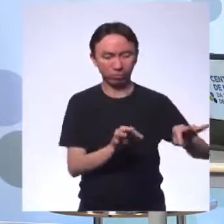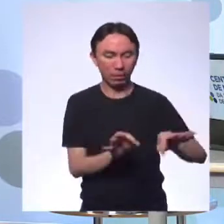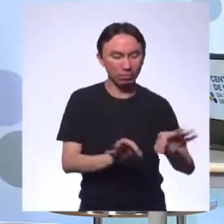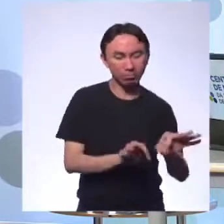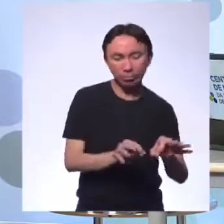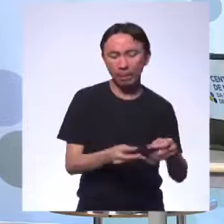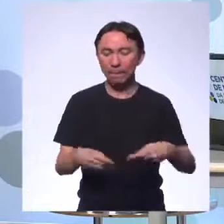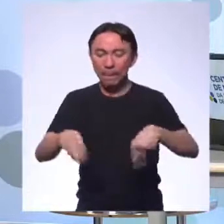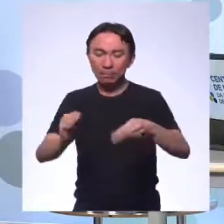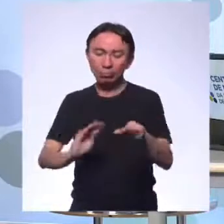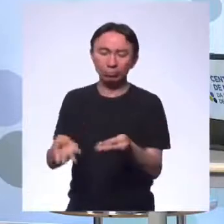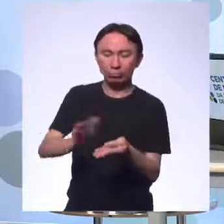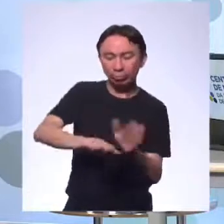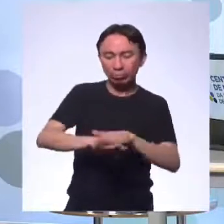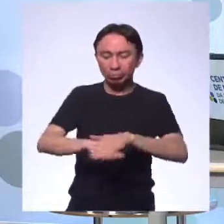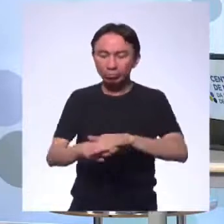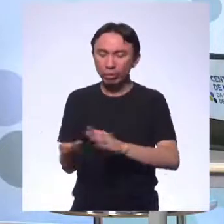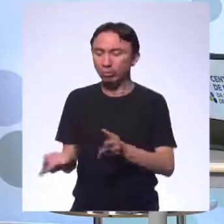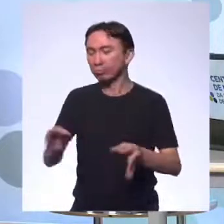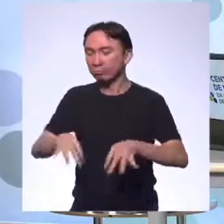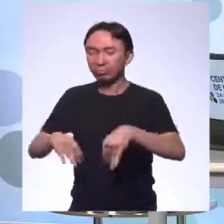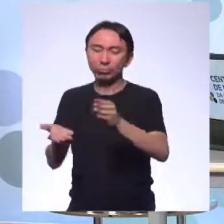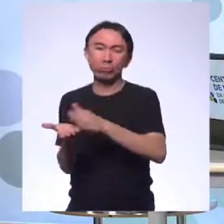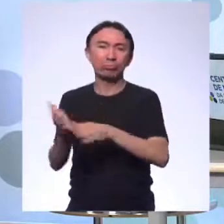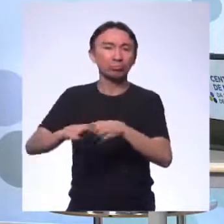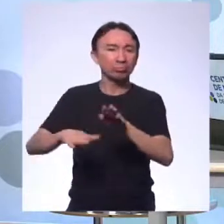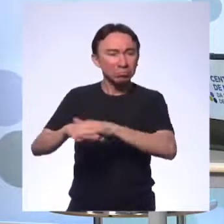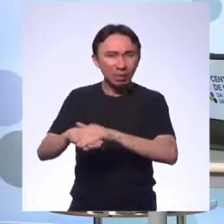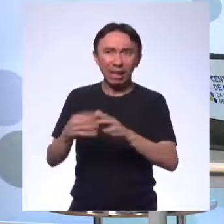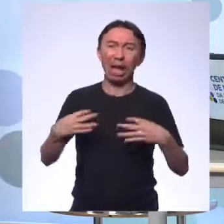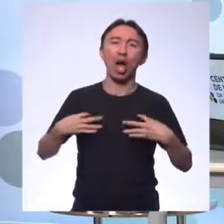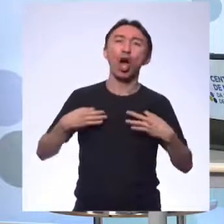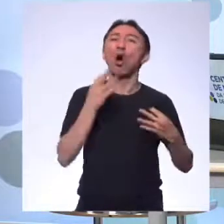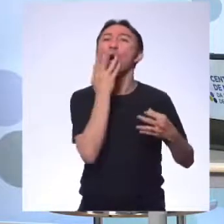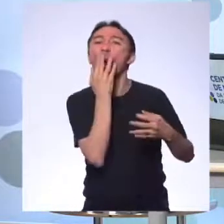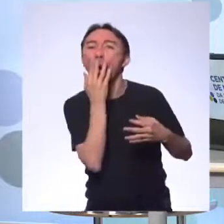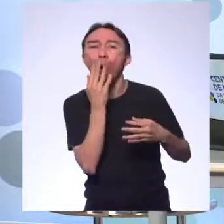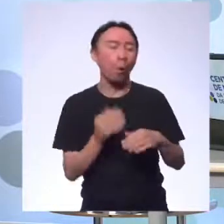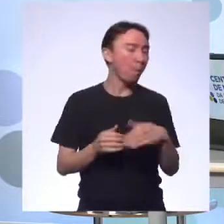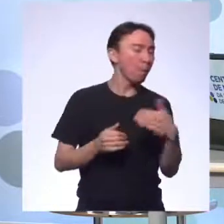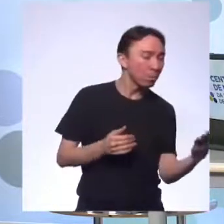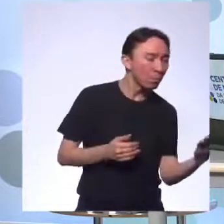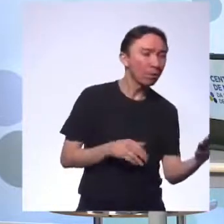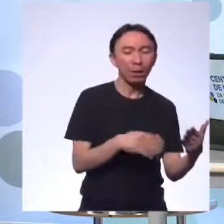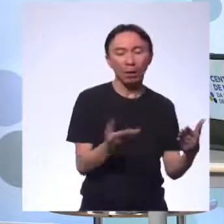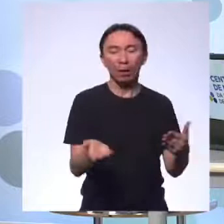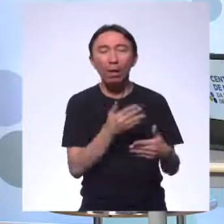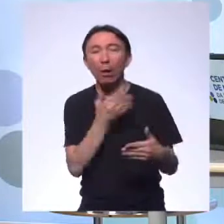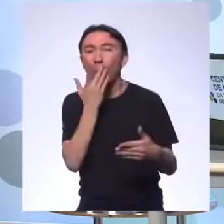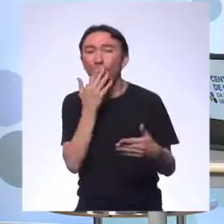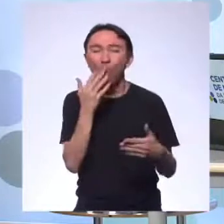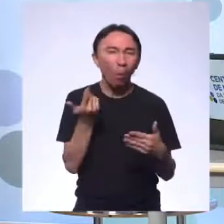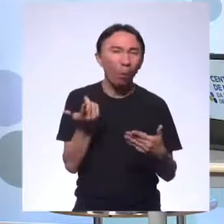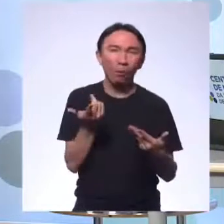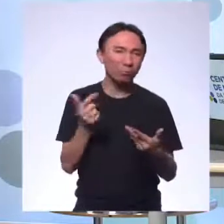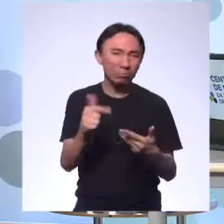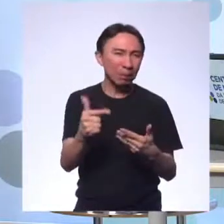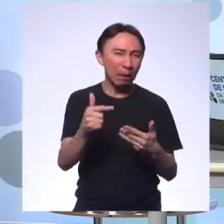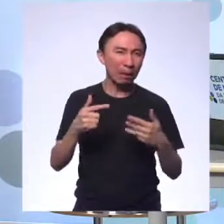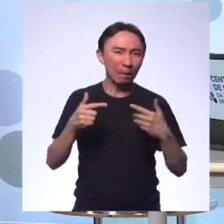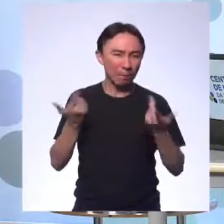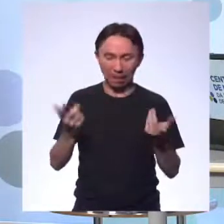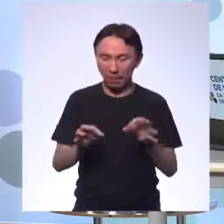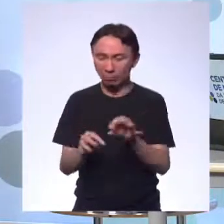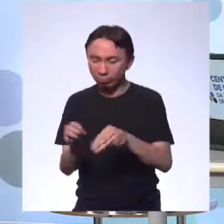um canto e camisetas de cores neutras em outro local. Né? Então, existem várias